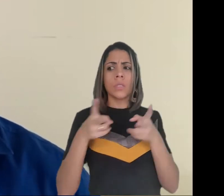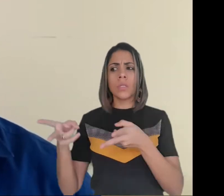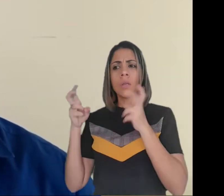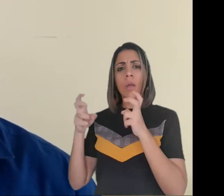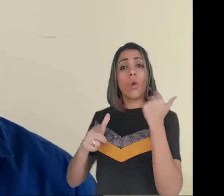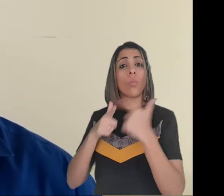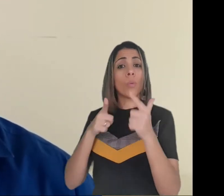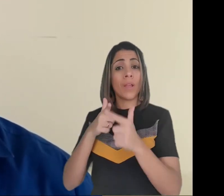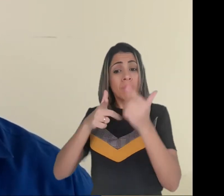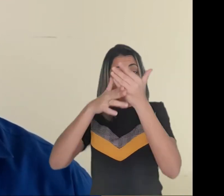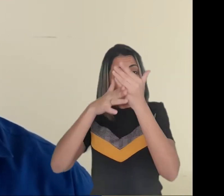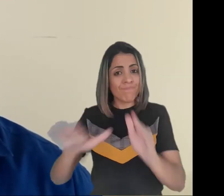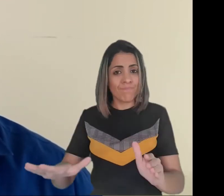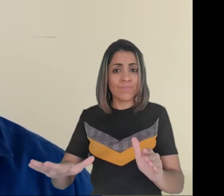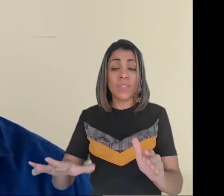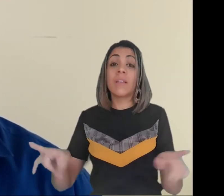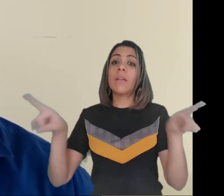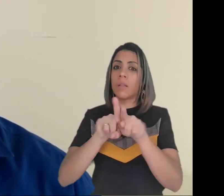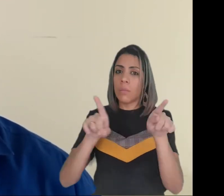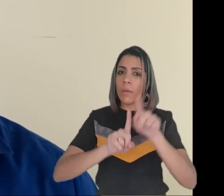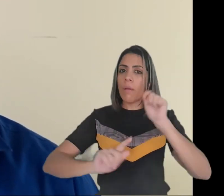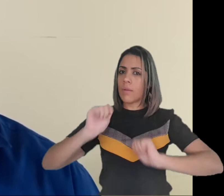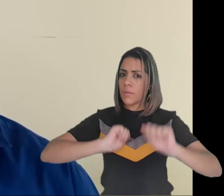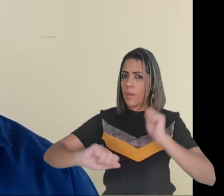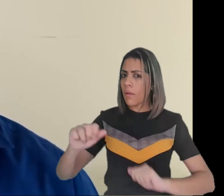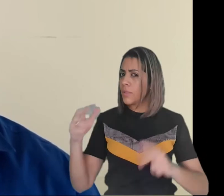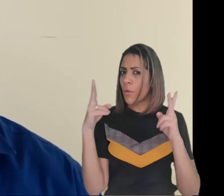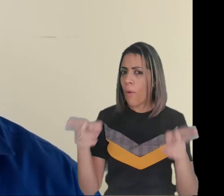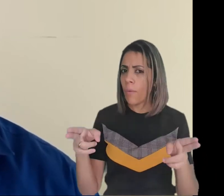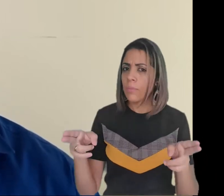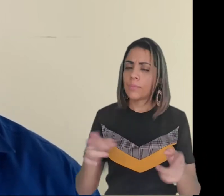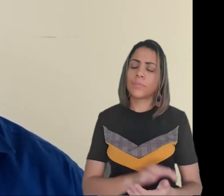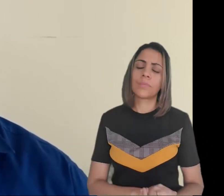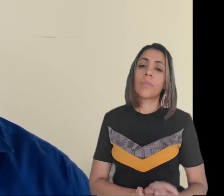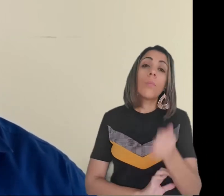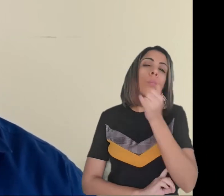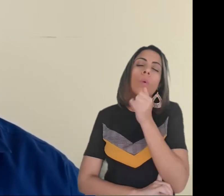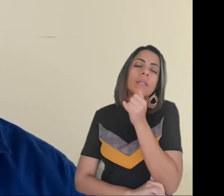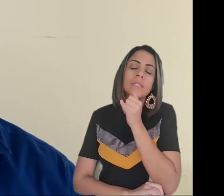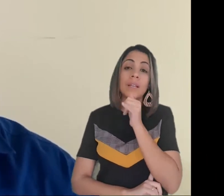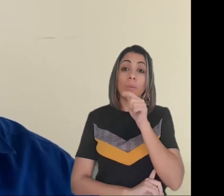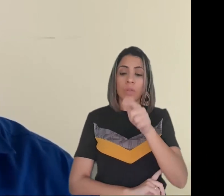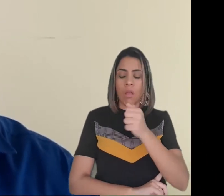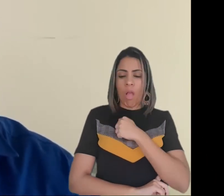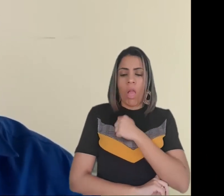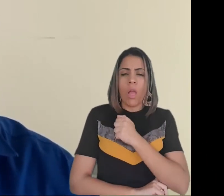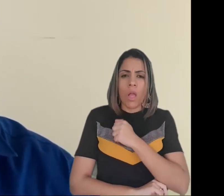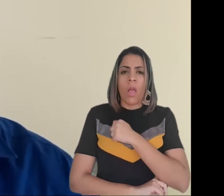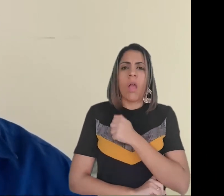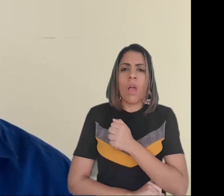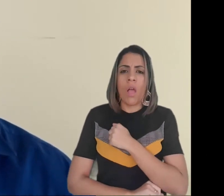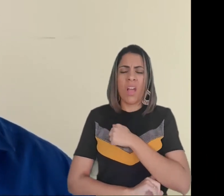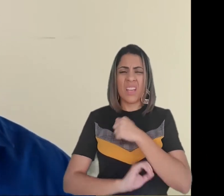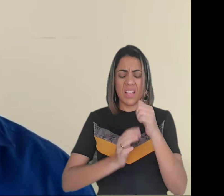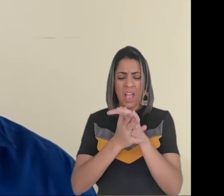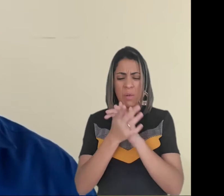da presença da ansiedade, como, por exemplo, taquicardia, o coração acelerado, suor nas